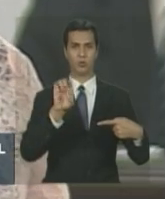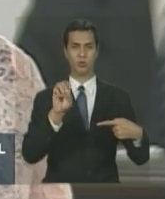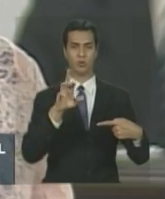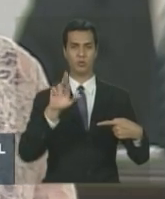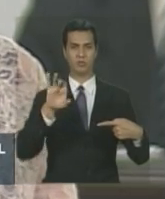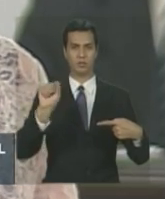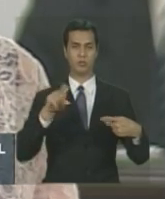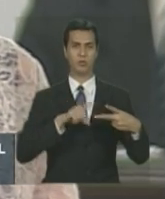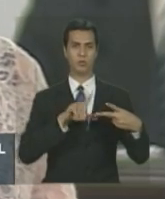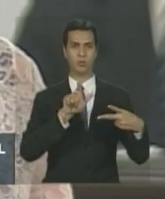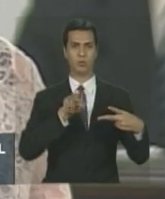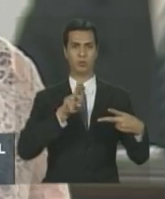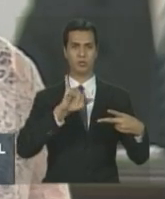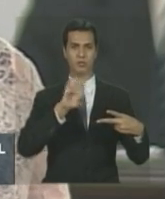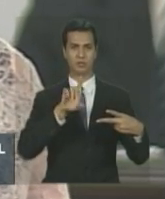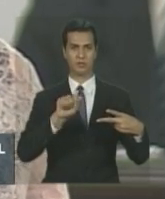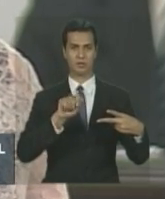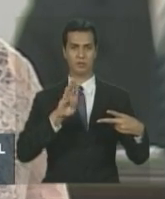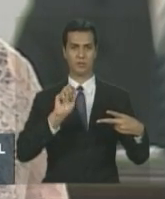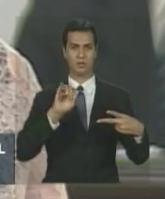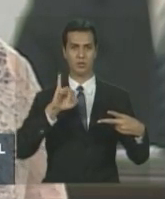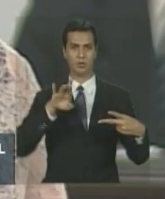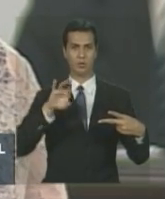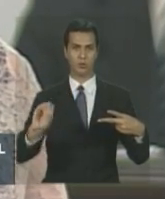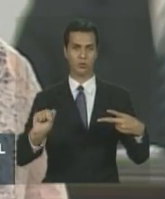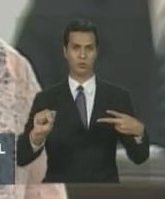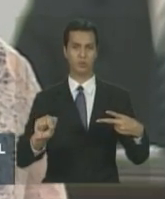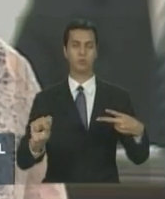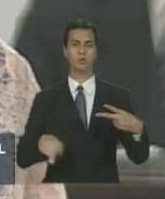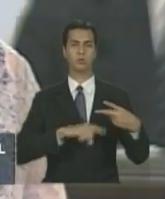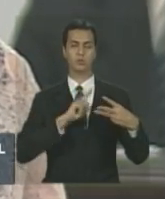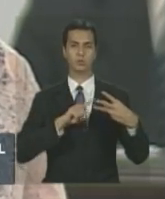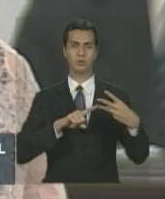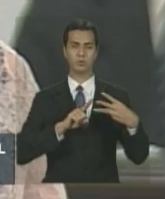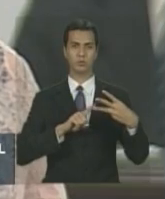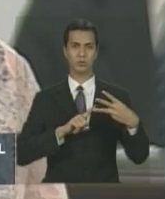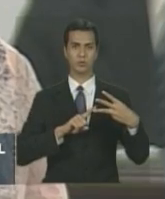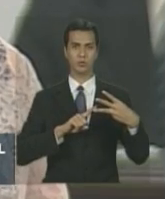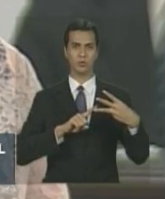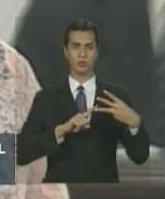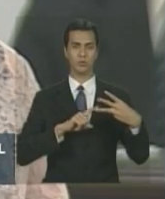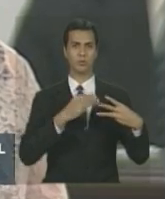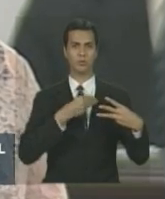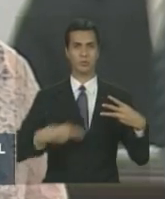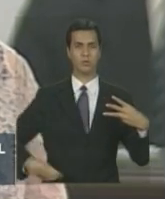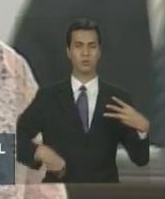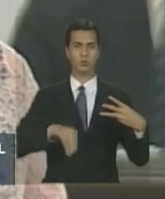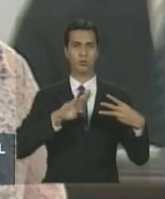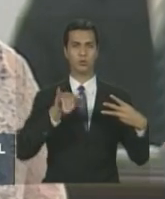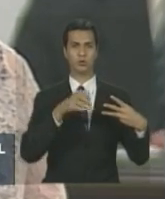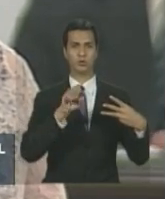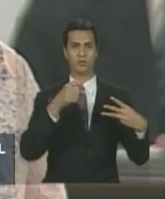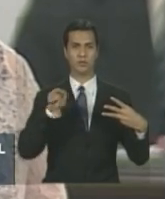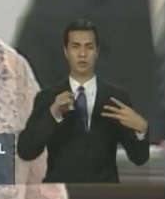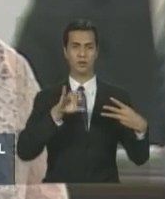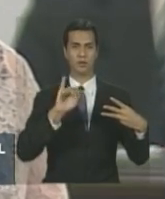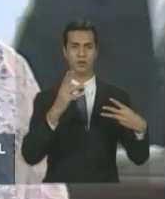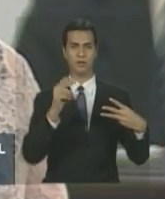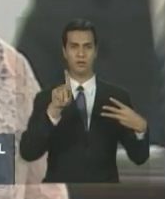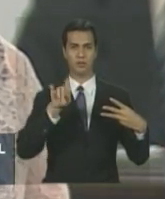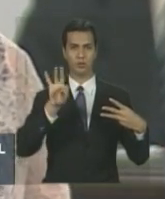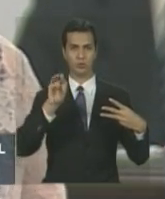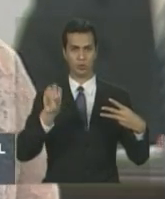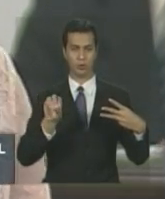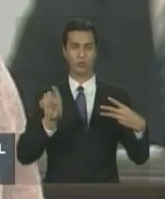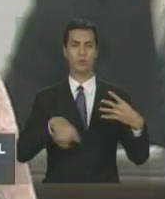Humanos, Luísa Bairros, de Políticas de Promoção da Igualdade Racial, José Elito, do Gabinete de